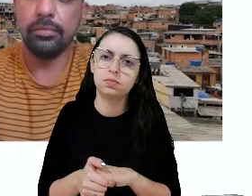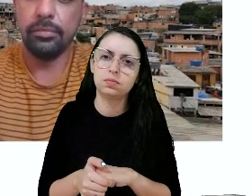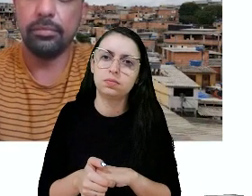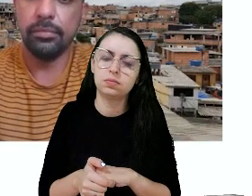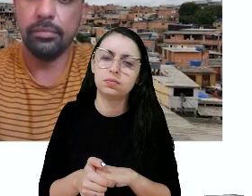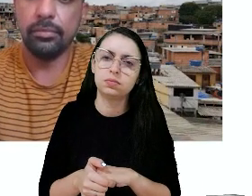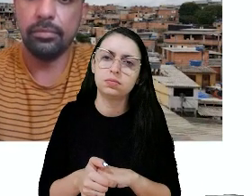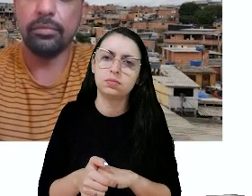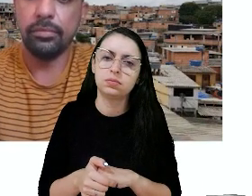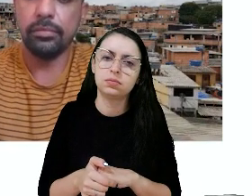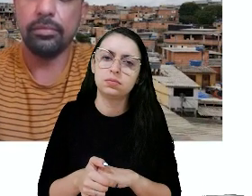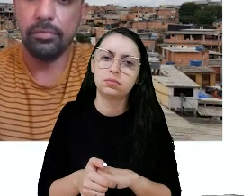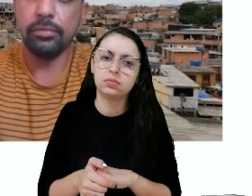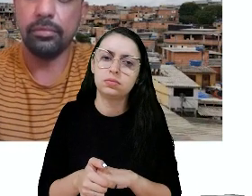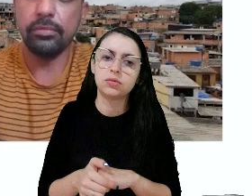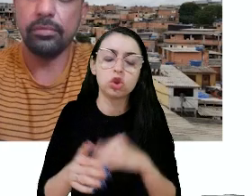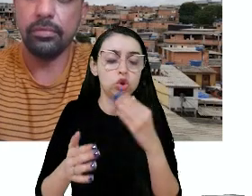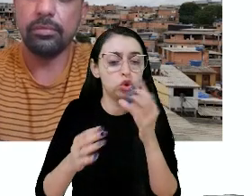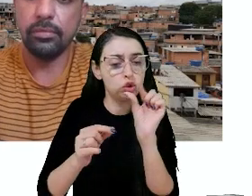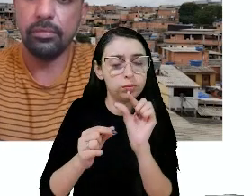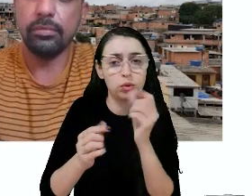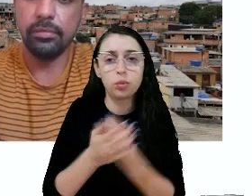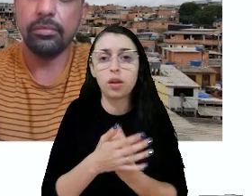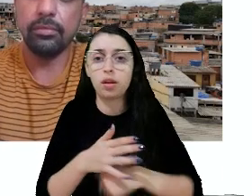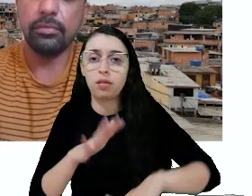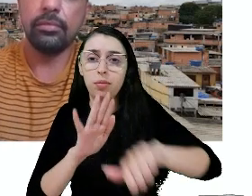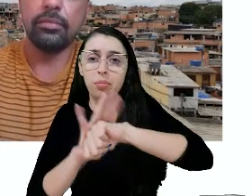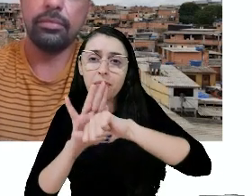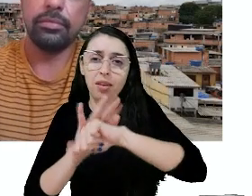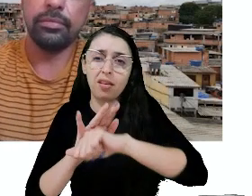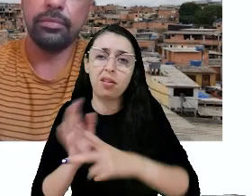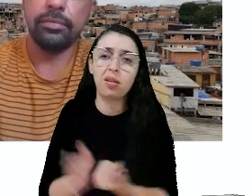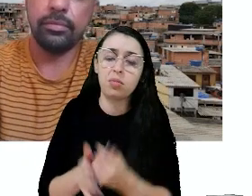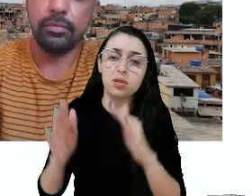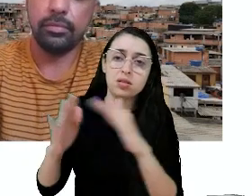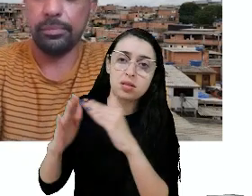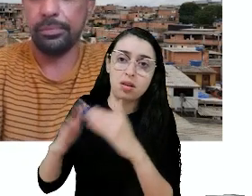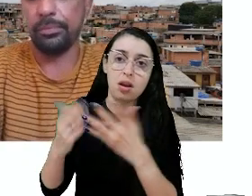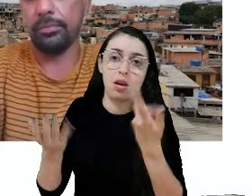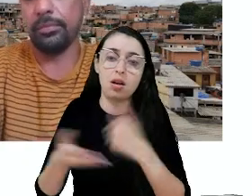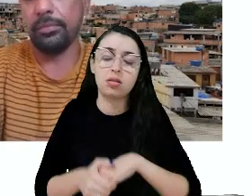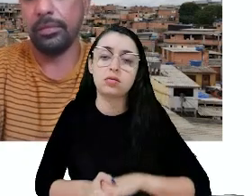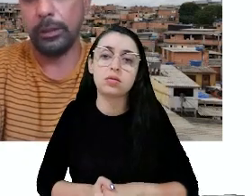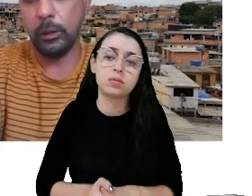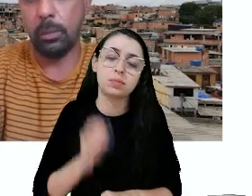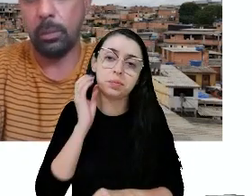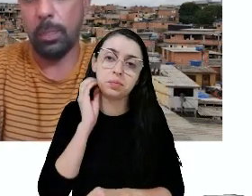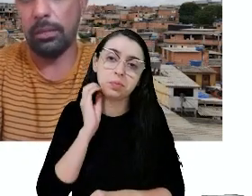para o impacto mesmo, para a redução do impacto da violência doméstica, para o